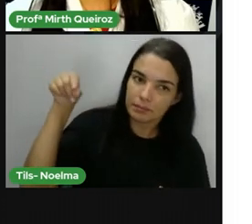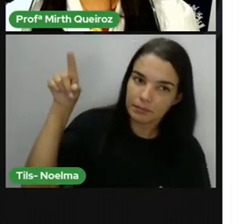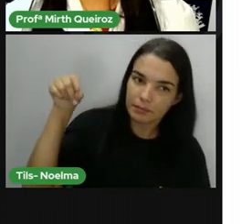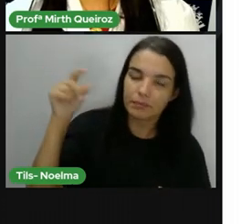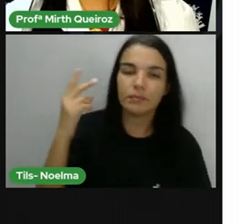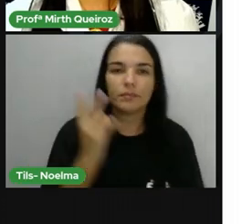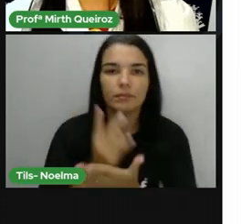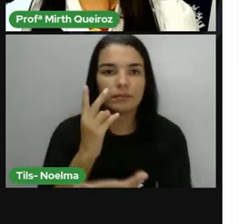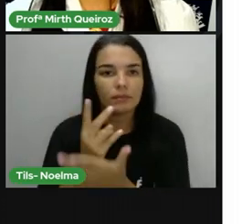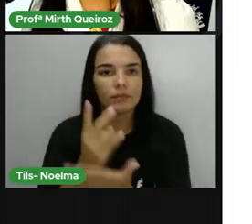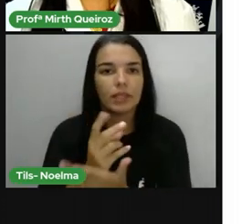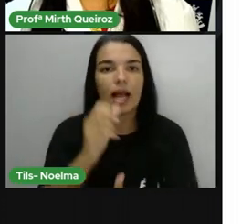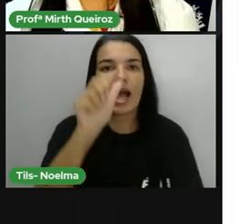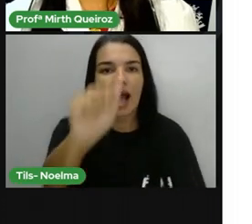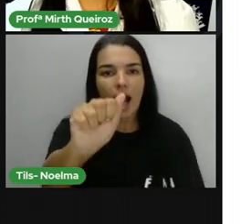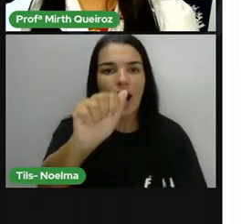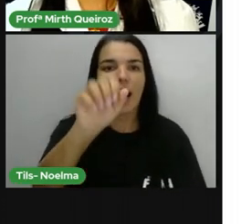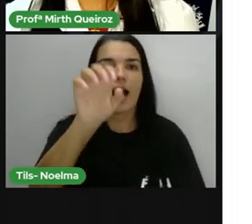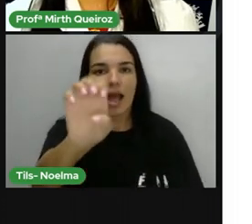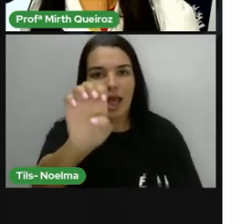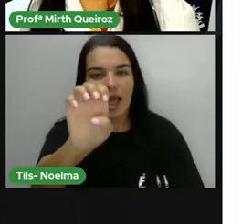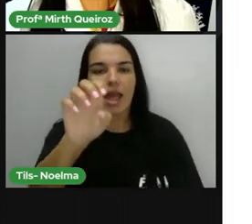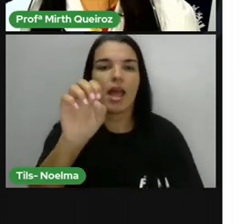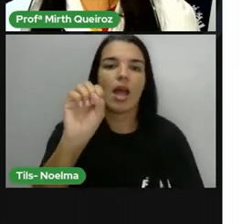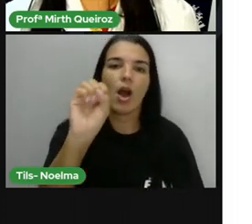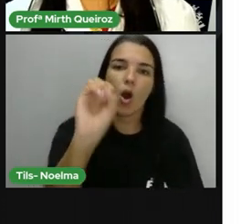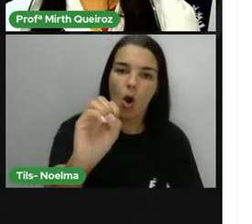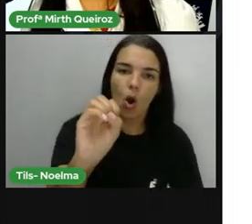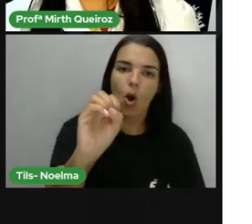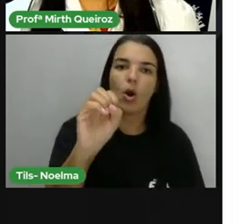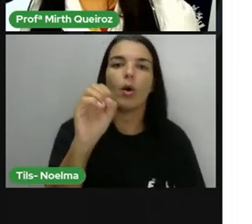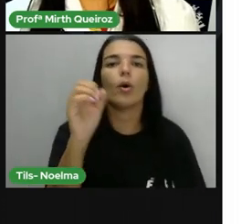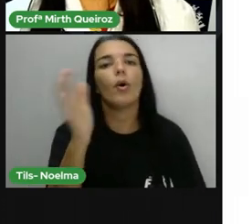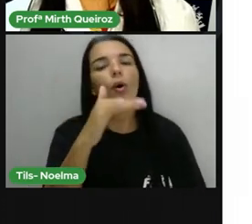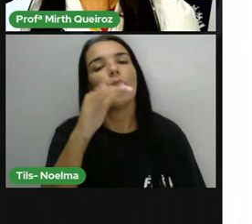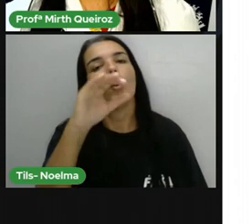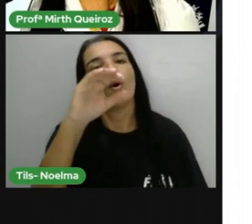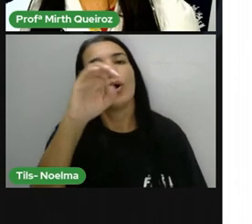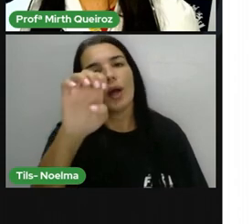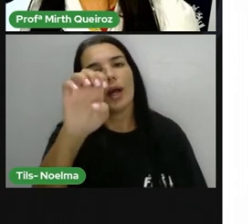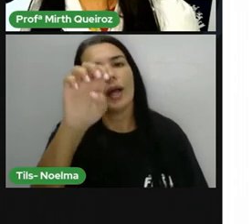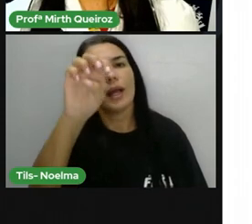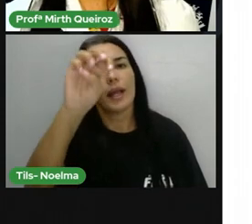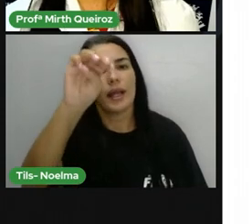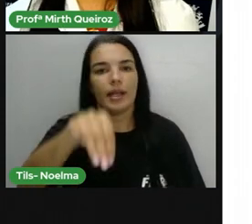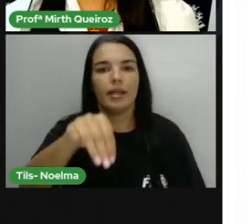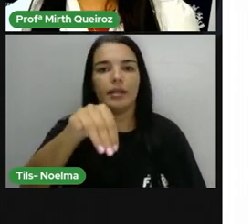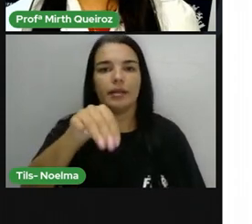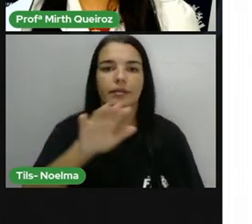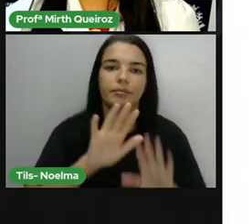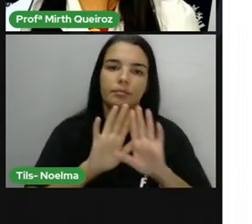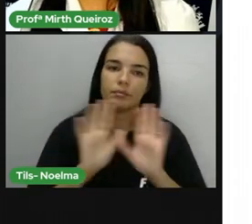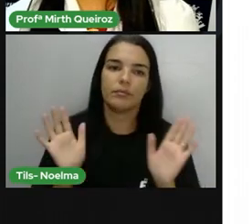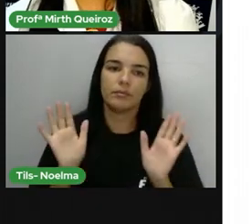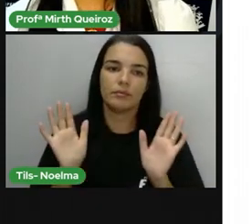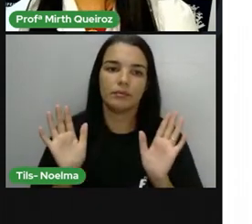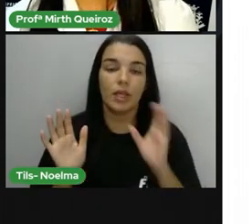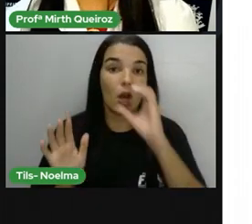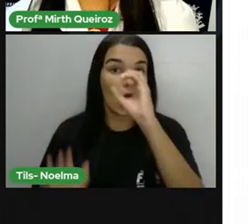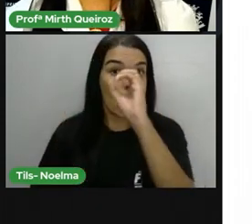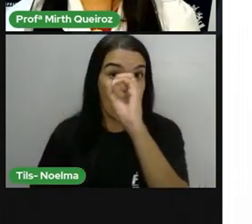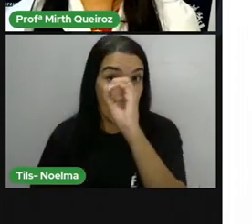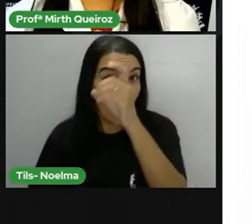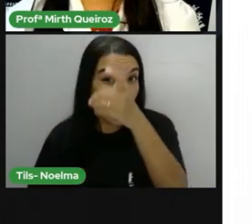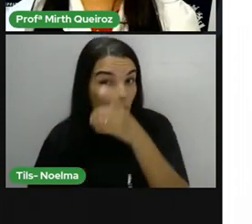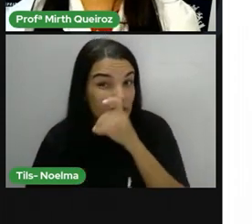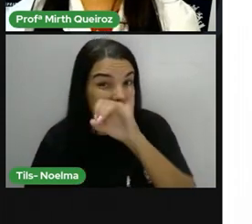oxítonas terminadas em a ou as, e ou es, o ou os, em ou ens. As oxítonas. O que